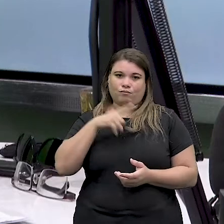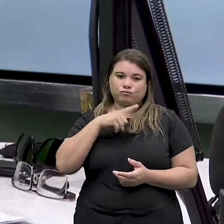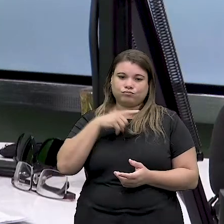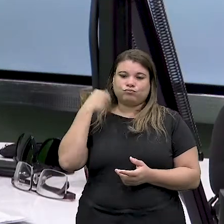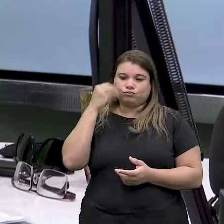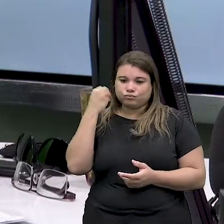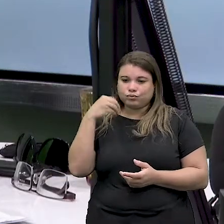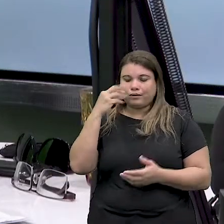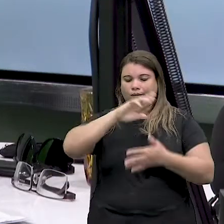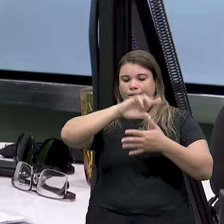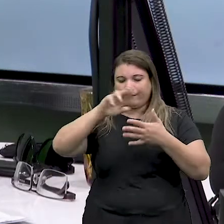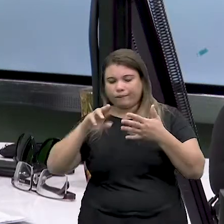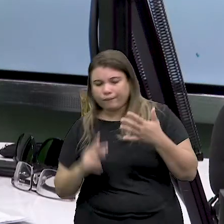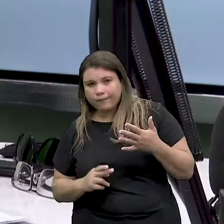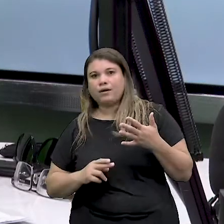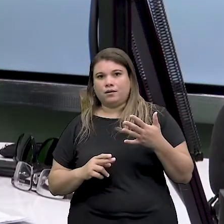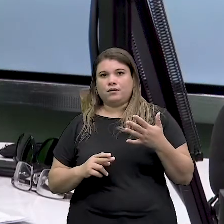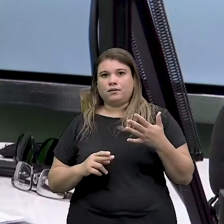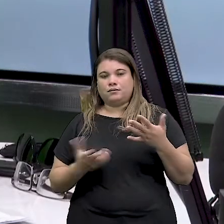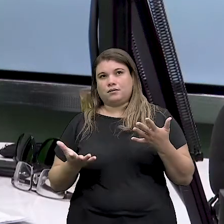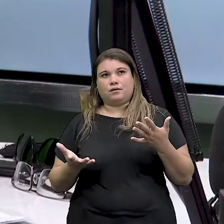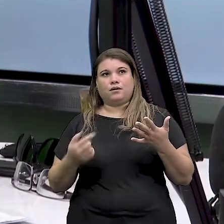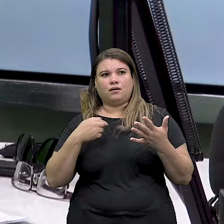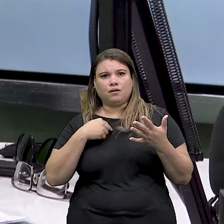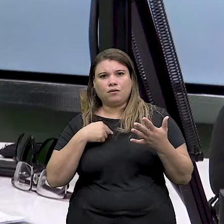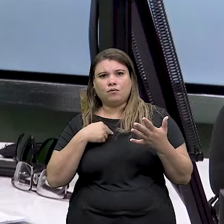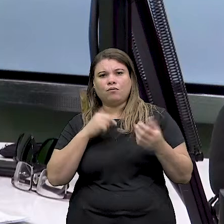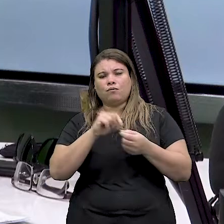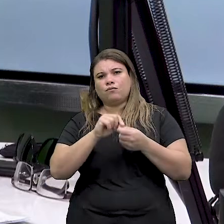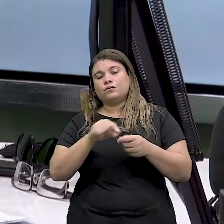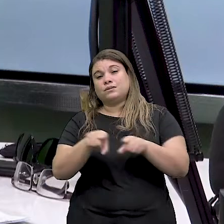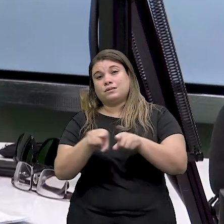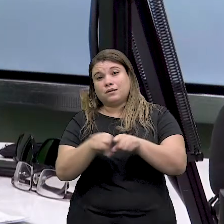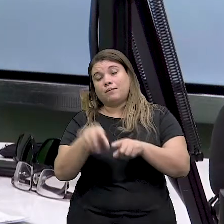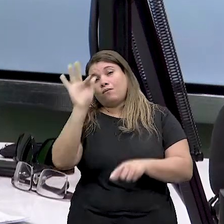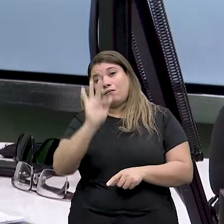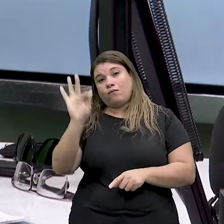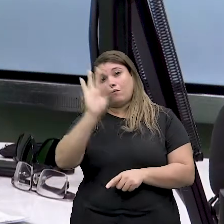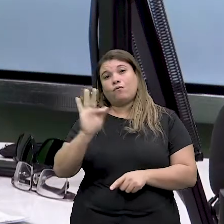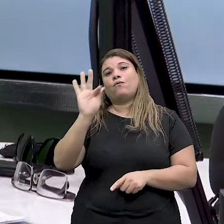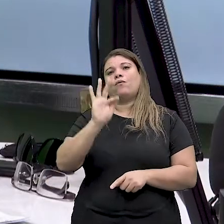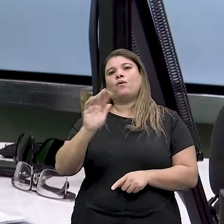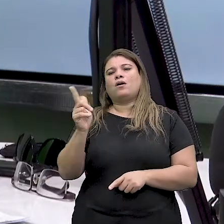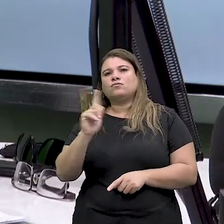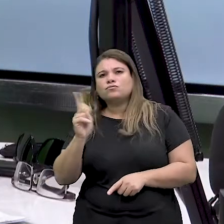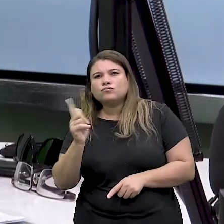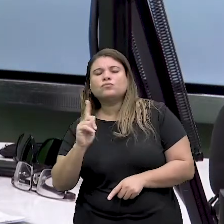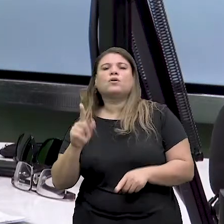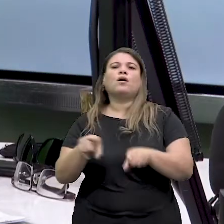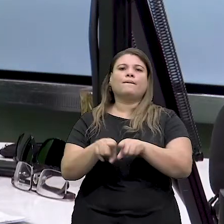formação é Ciências Sociais, mas também fiz Direito, Gestão de Território, né, pós-graduação, pós-graduando em Administração